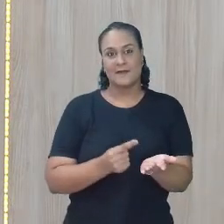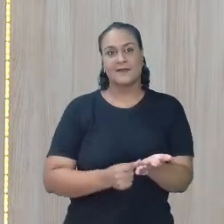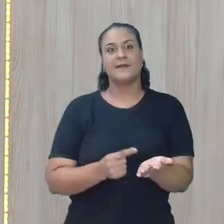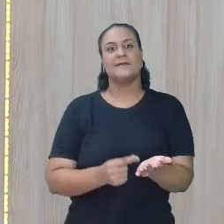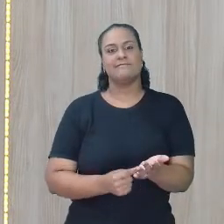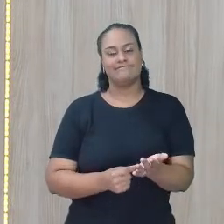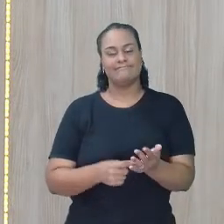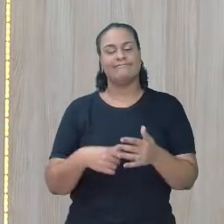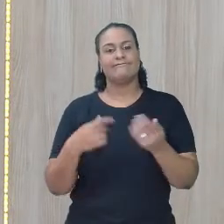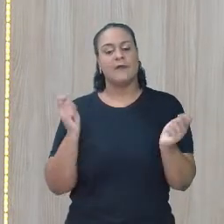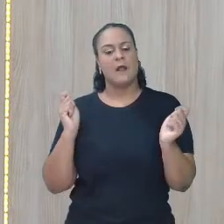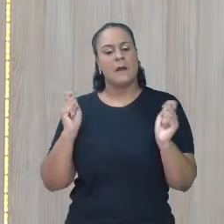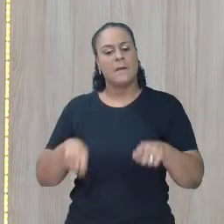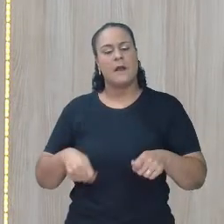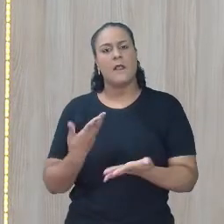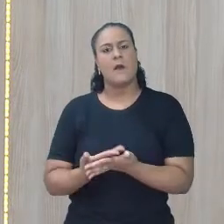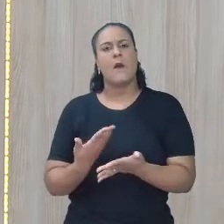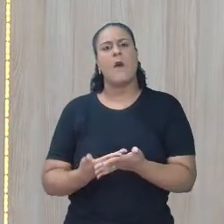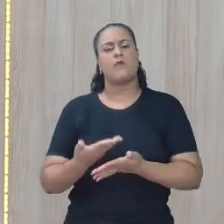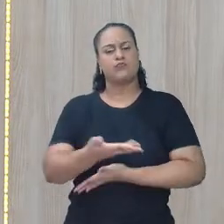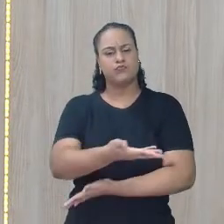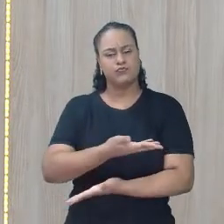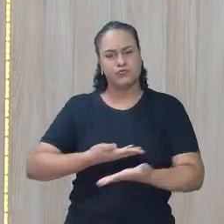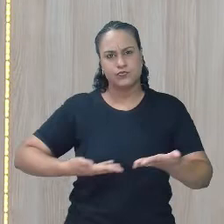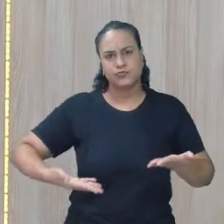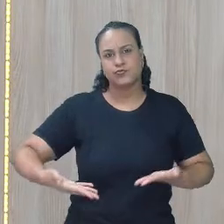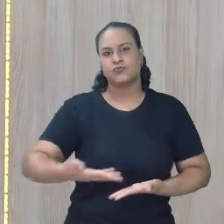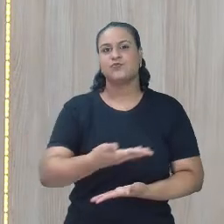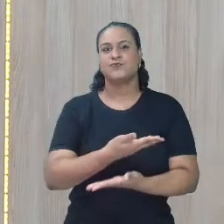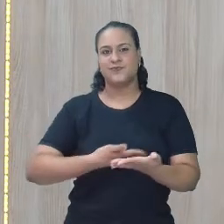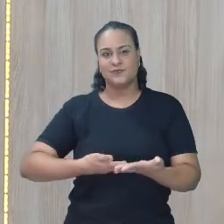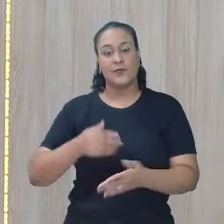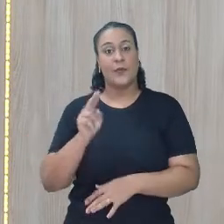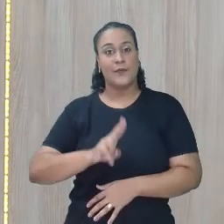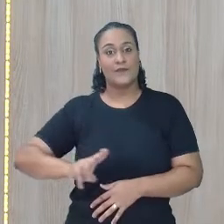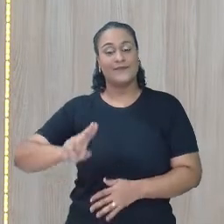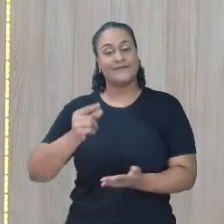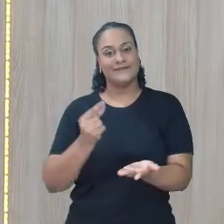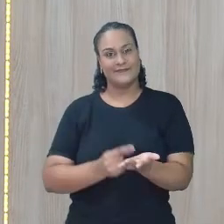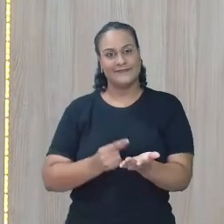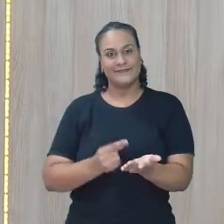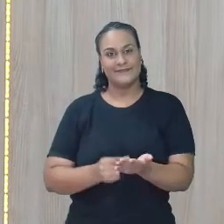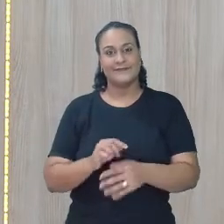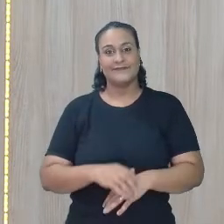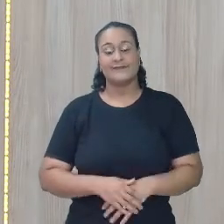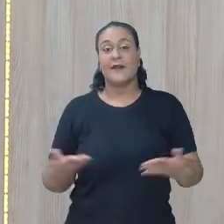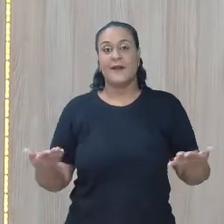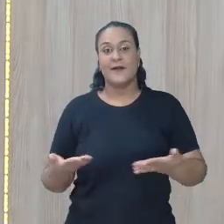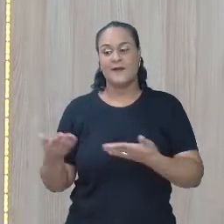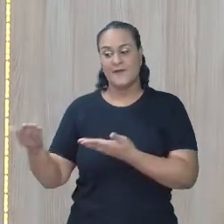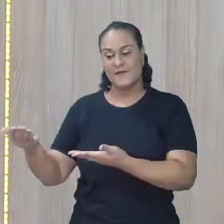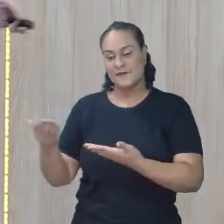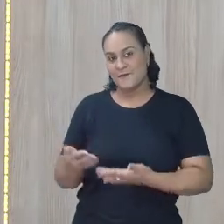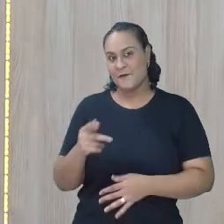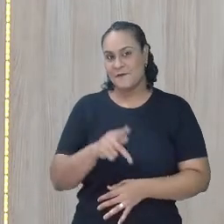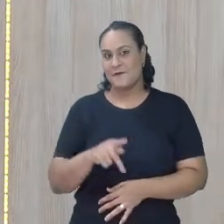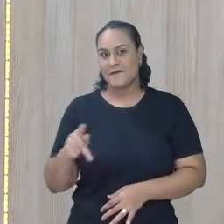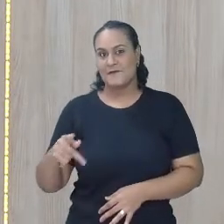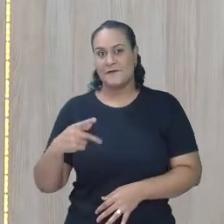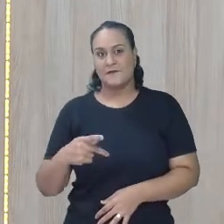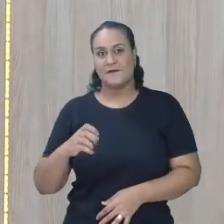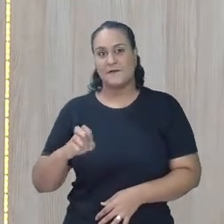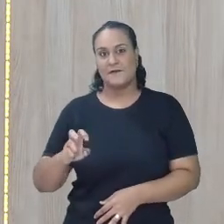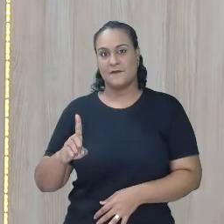mais dinâmica e a gente possa interagir nesse aplicativo, tá certo? Eu vou passar aqui a palavra para o professor Pedro, que já está